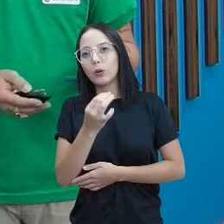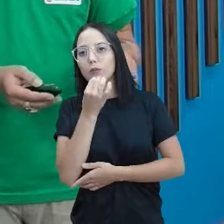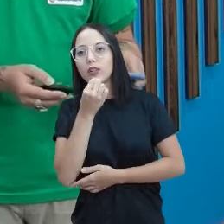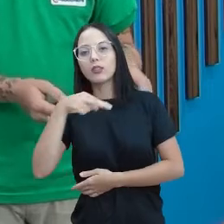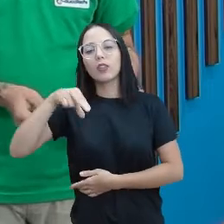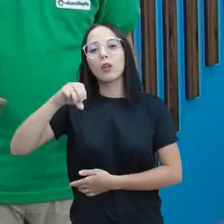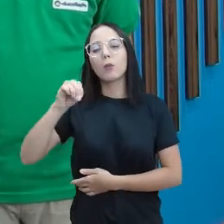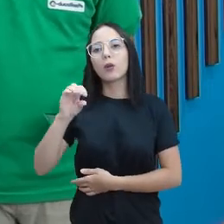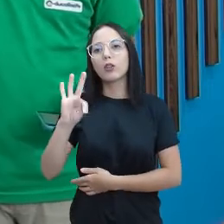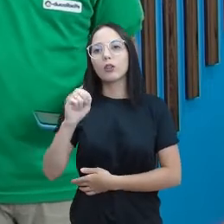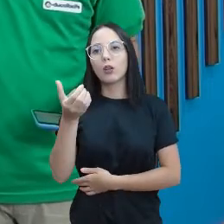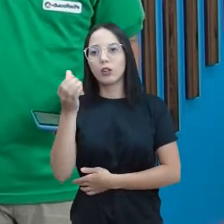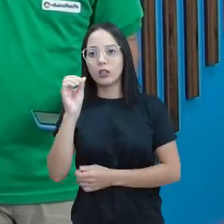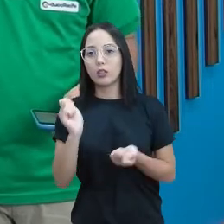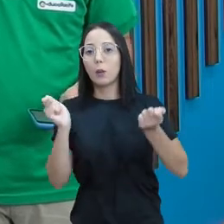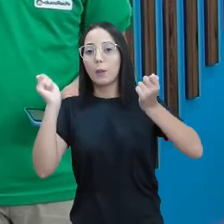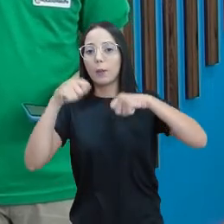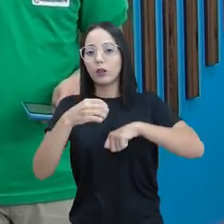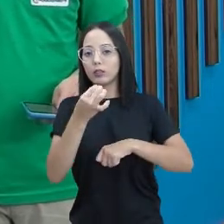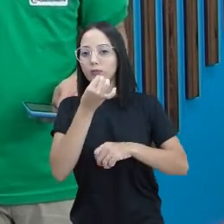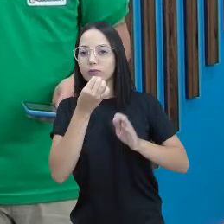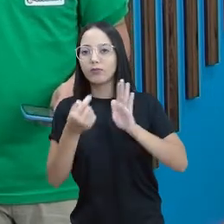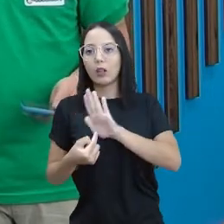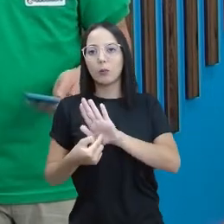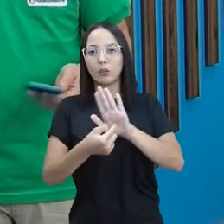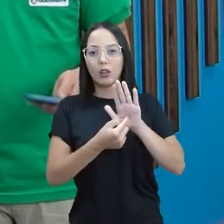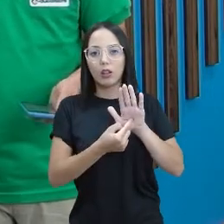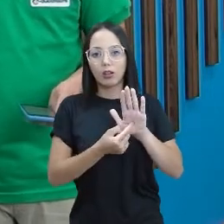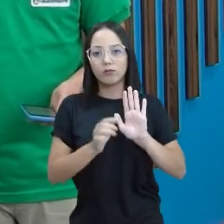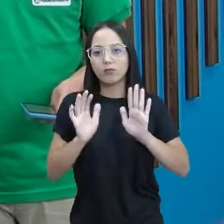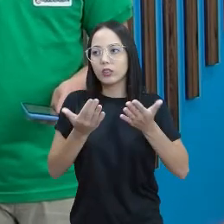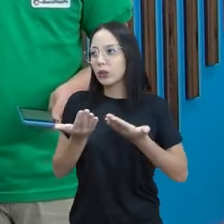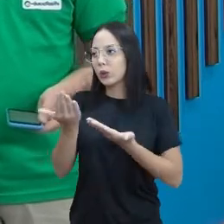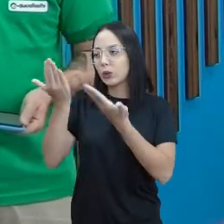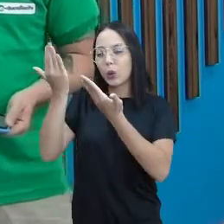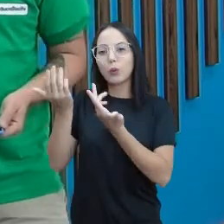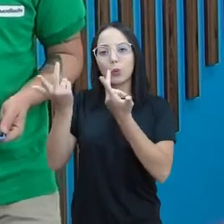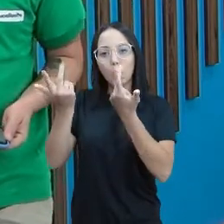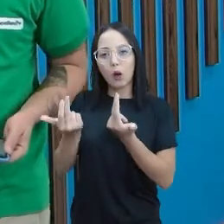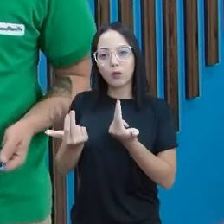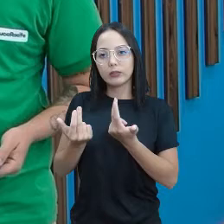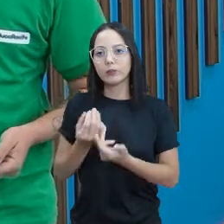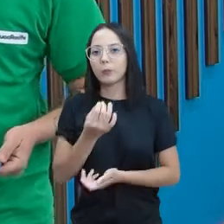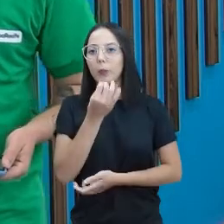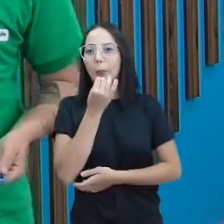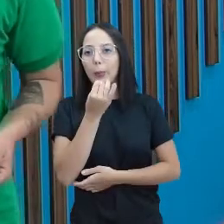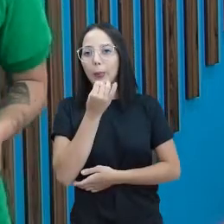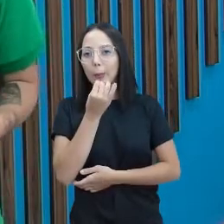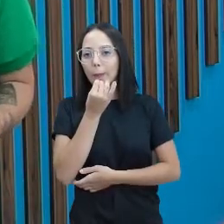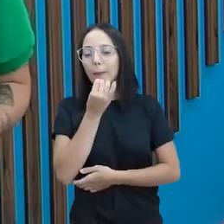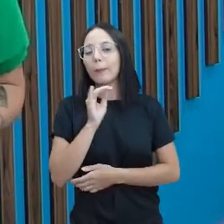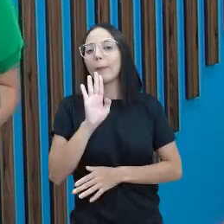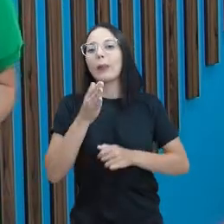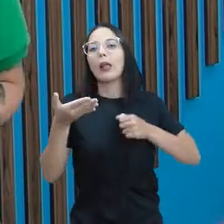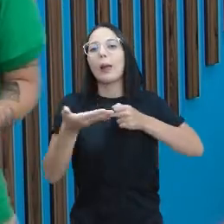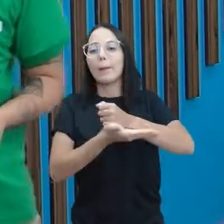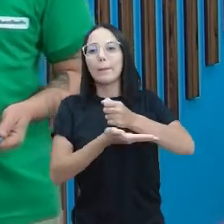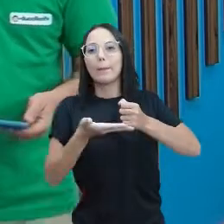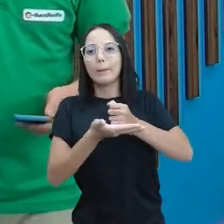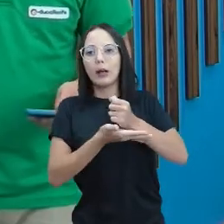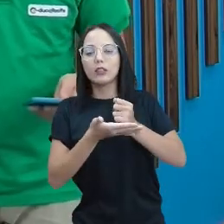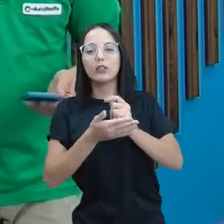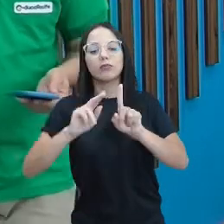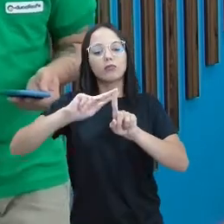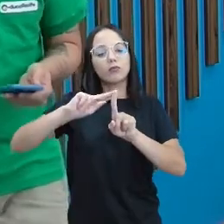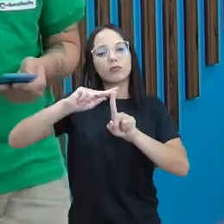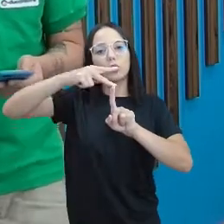a potenciação ela pode ser expressa dessa forma aí, né? Onde a gente tem aqui a base, o expoente e